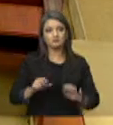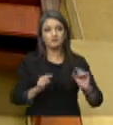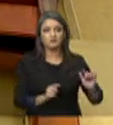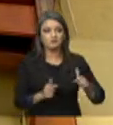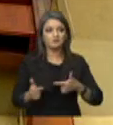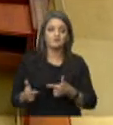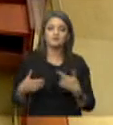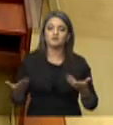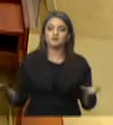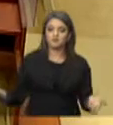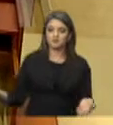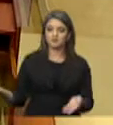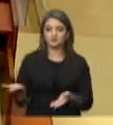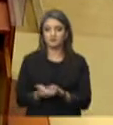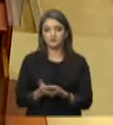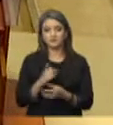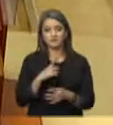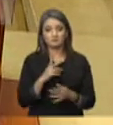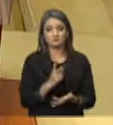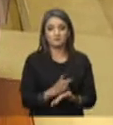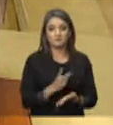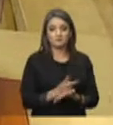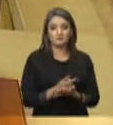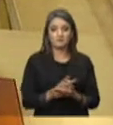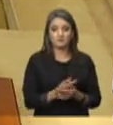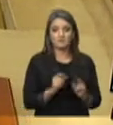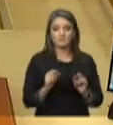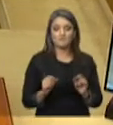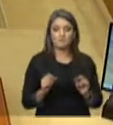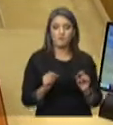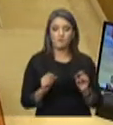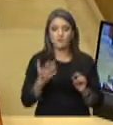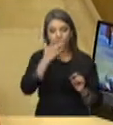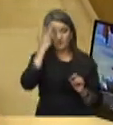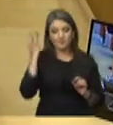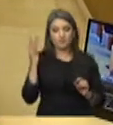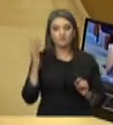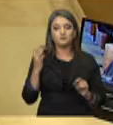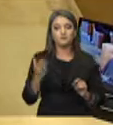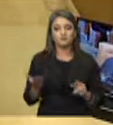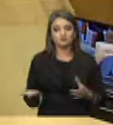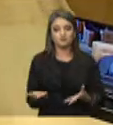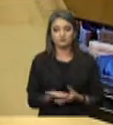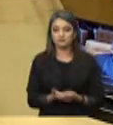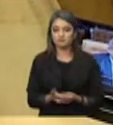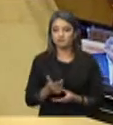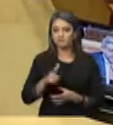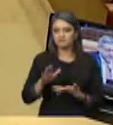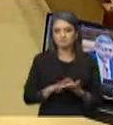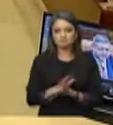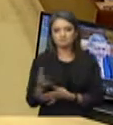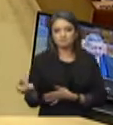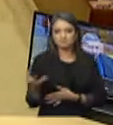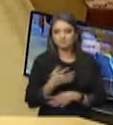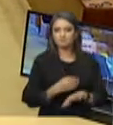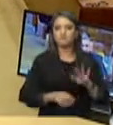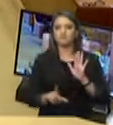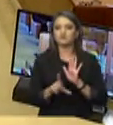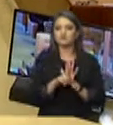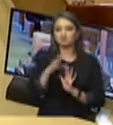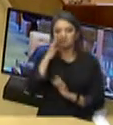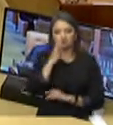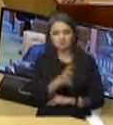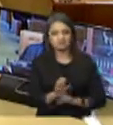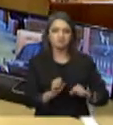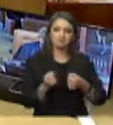modo que a demora no ajuizamento da ação é mesmo imputável ao titular da ação não há surpresa Legislativa nem para acusação nem para defesa